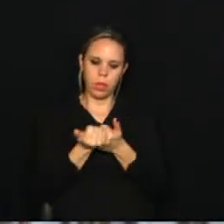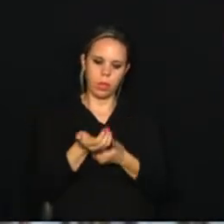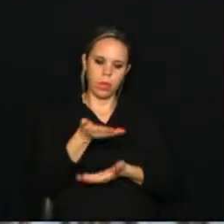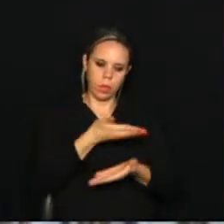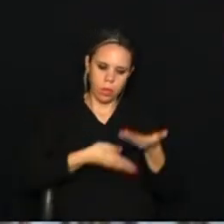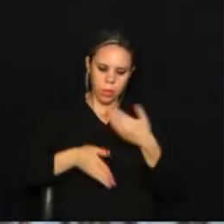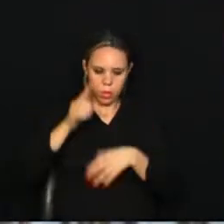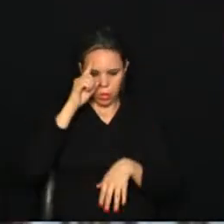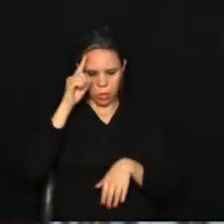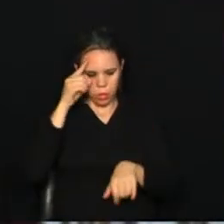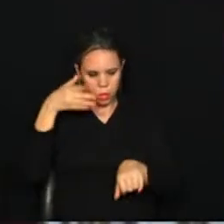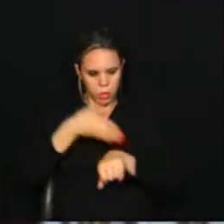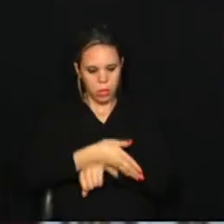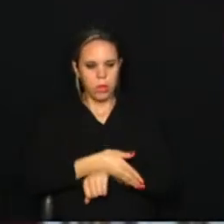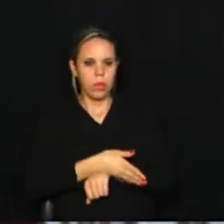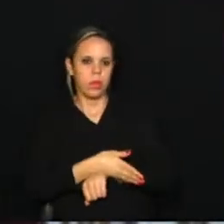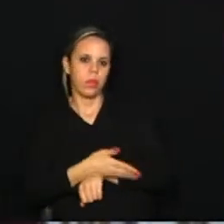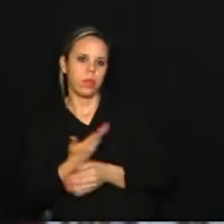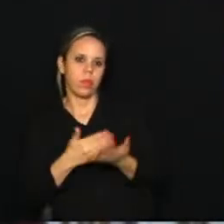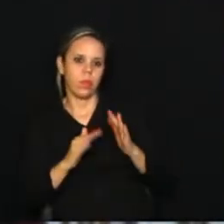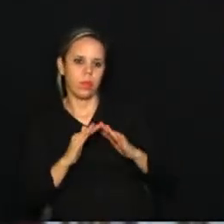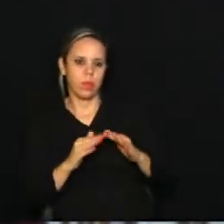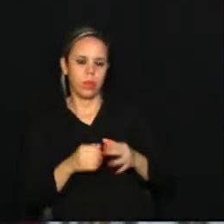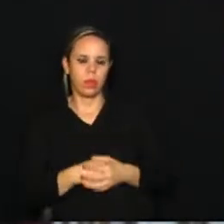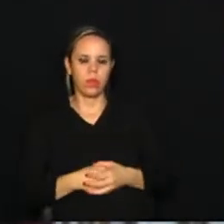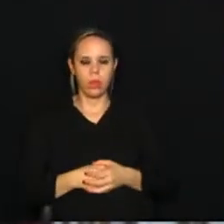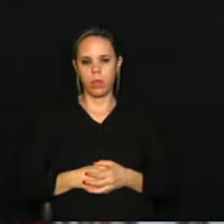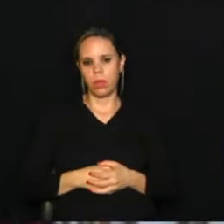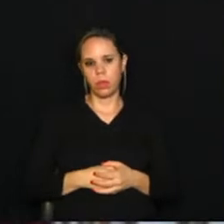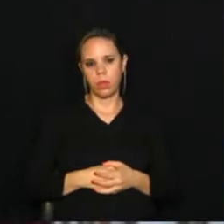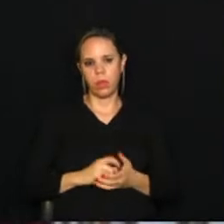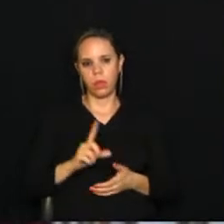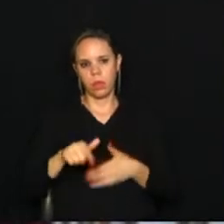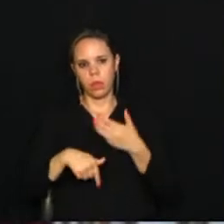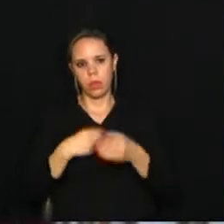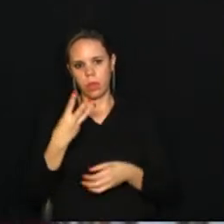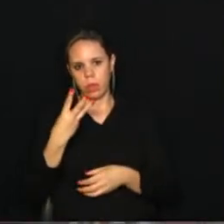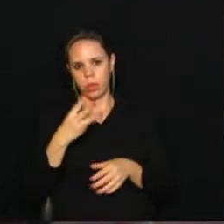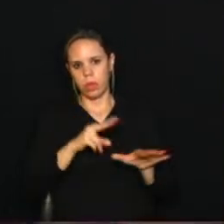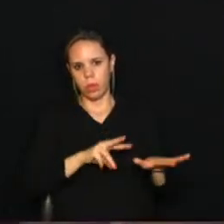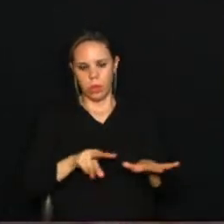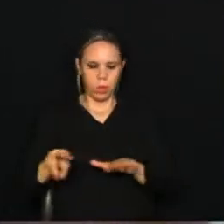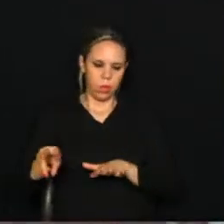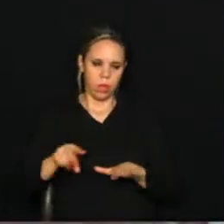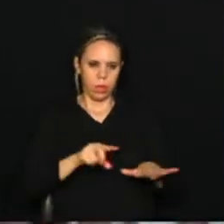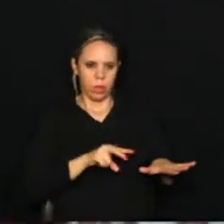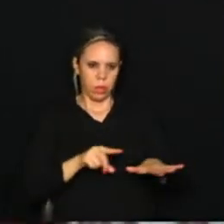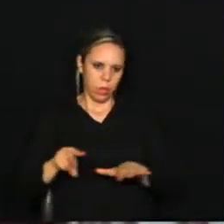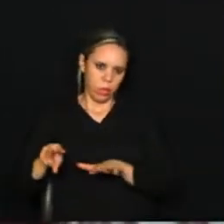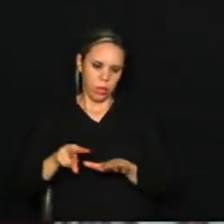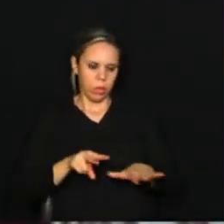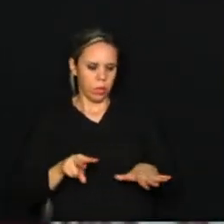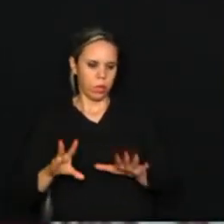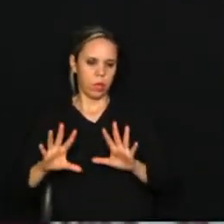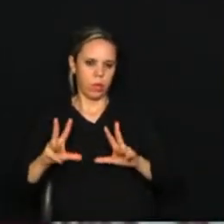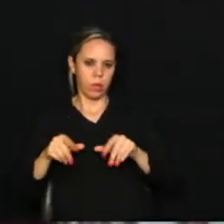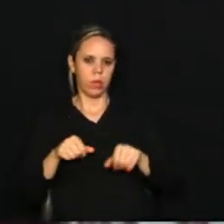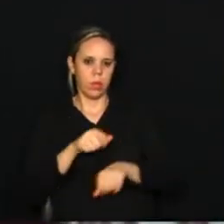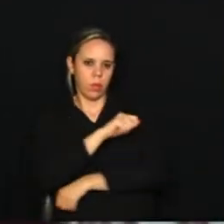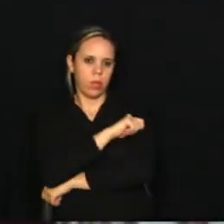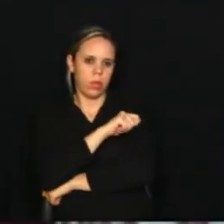os dias na escola, né? Ao longo de 3 semanas, todos os